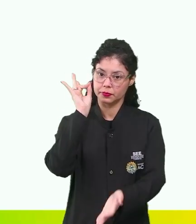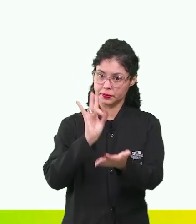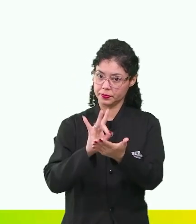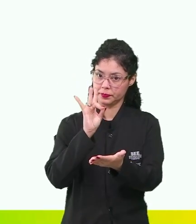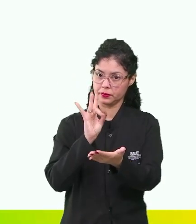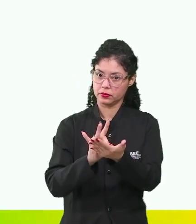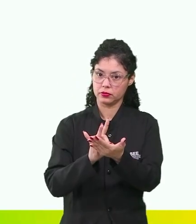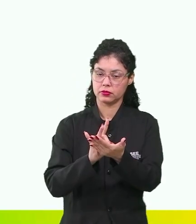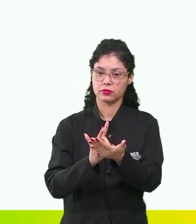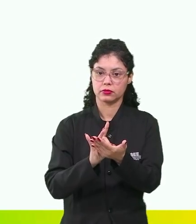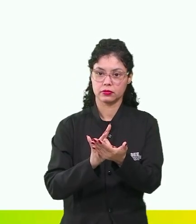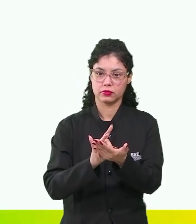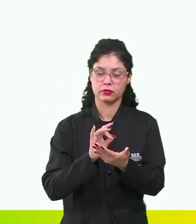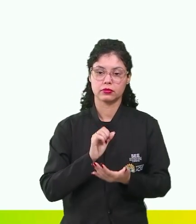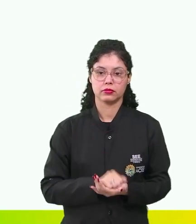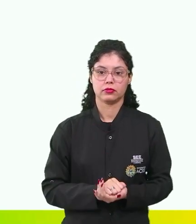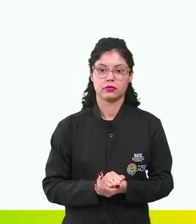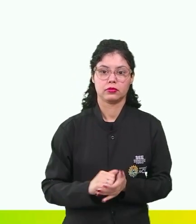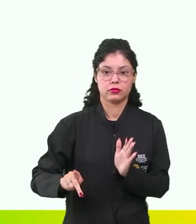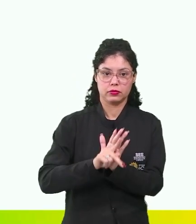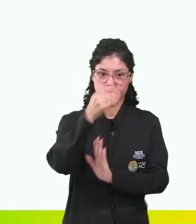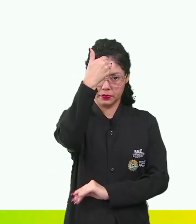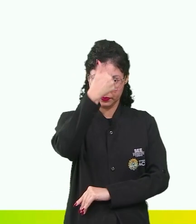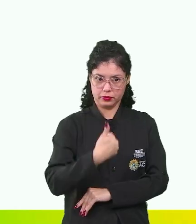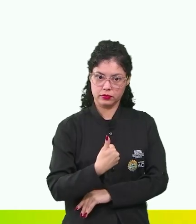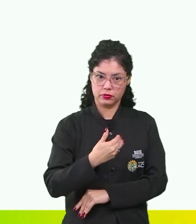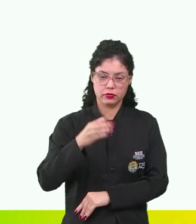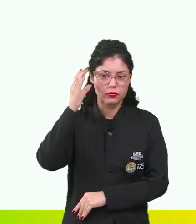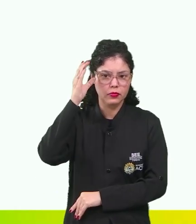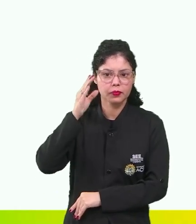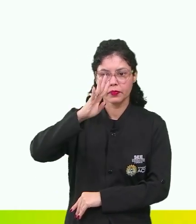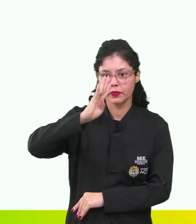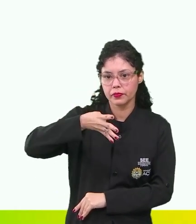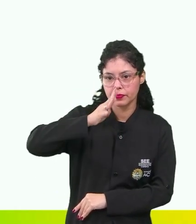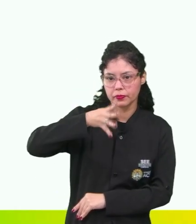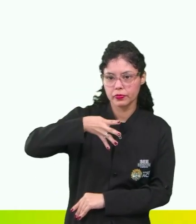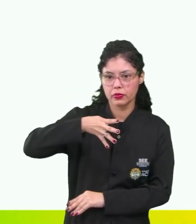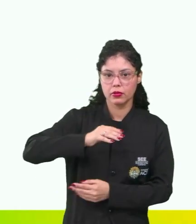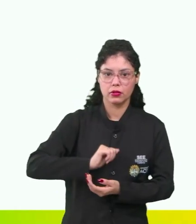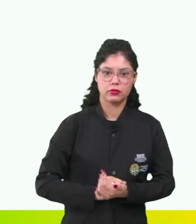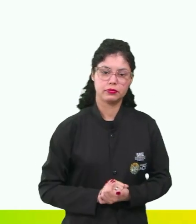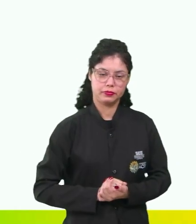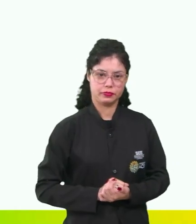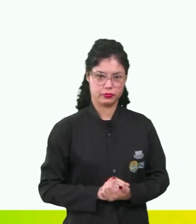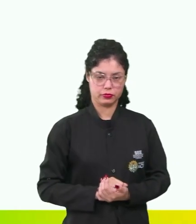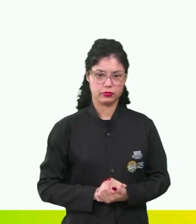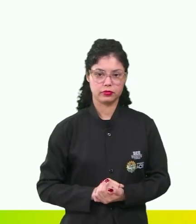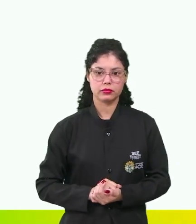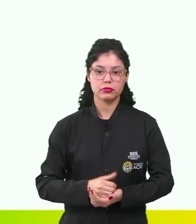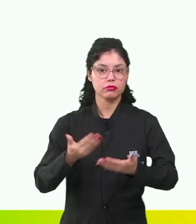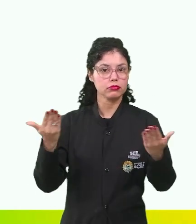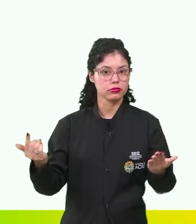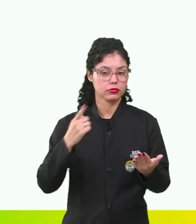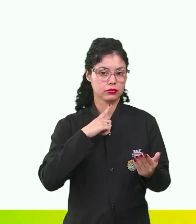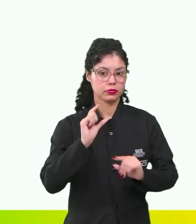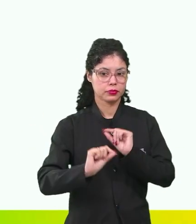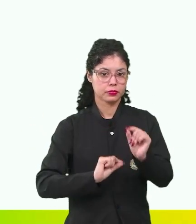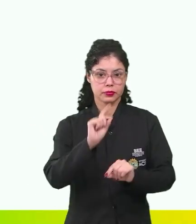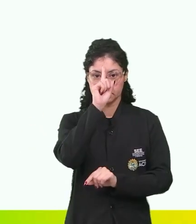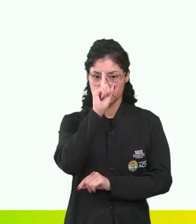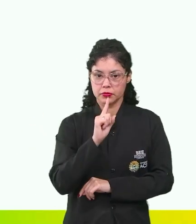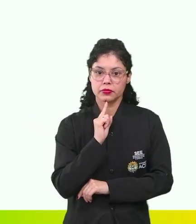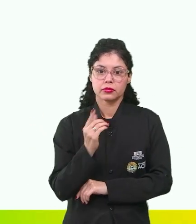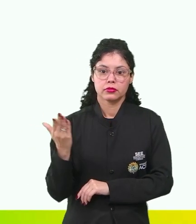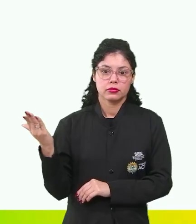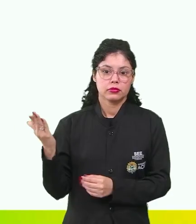distanciando o indivíduo do seu verdadeiro eu e de uma consciência crítica. Aí nós temos aí uma